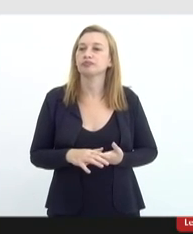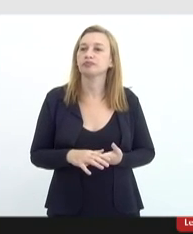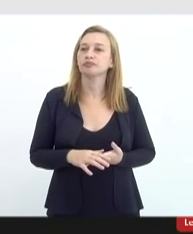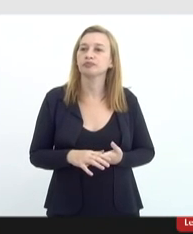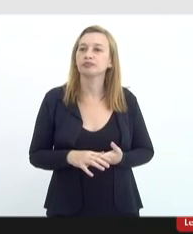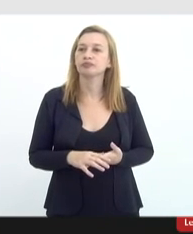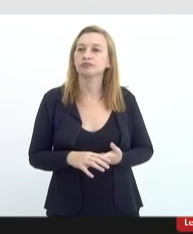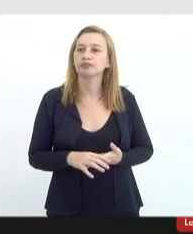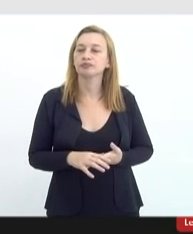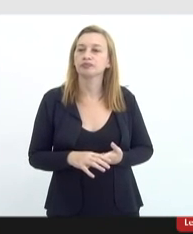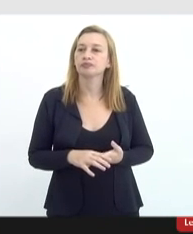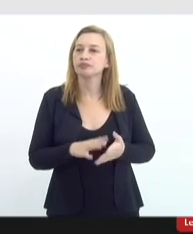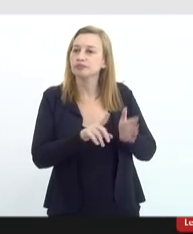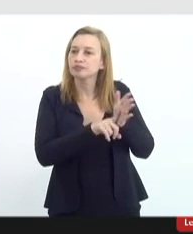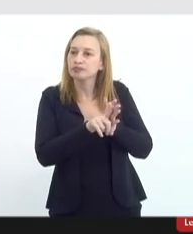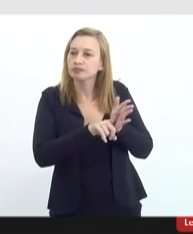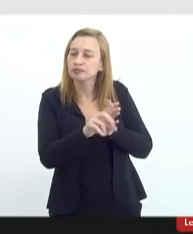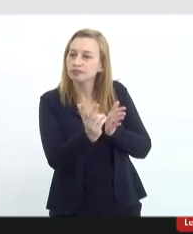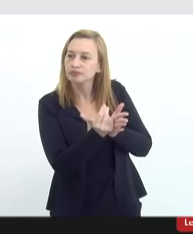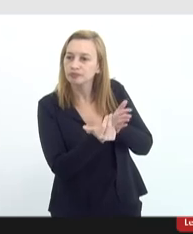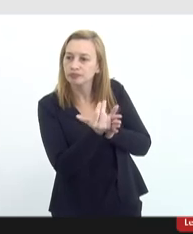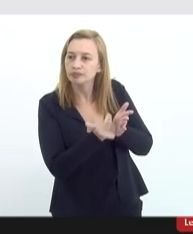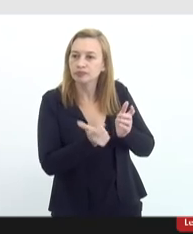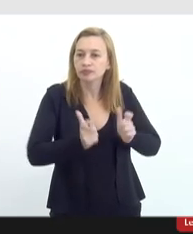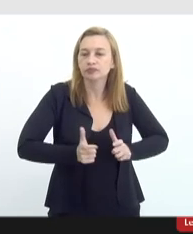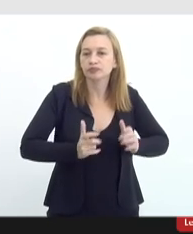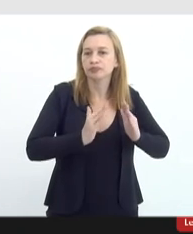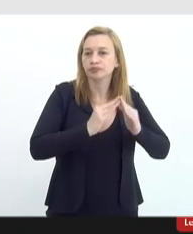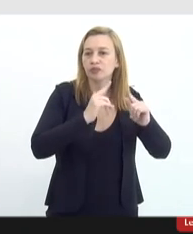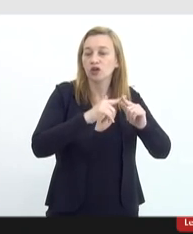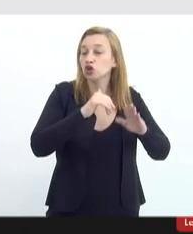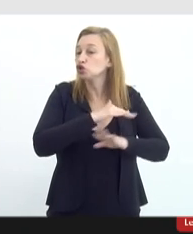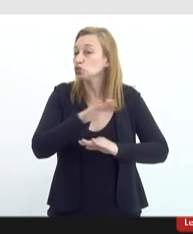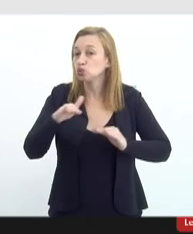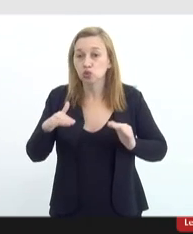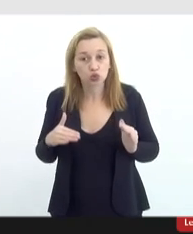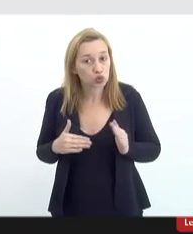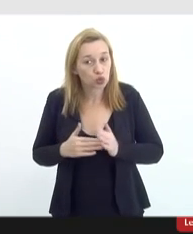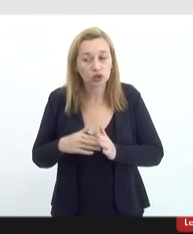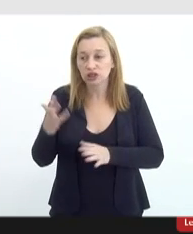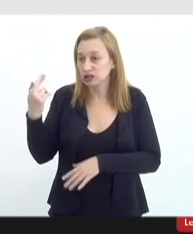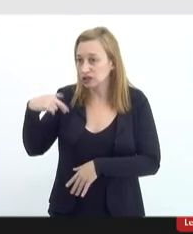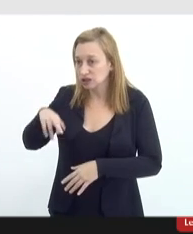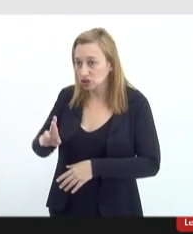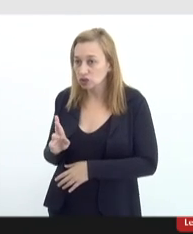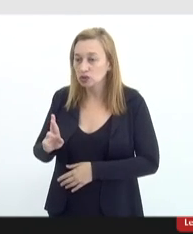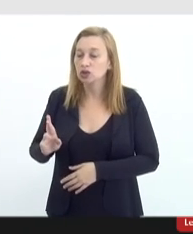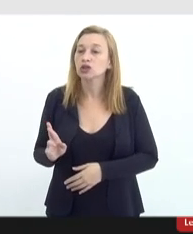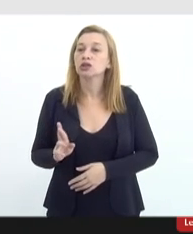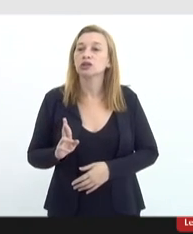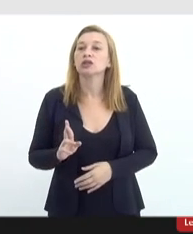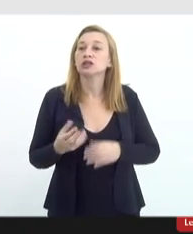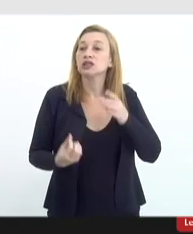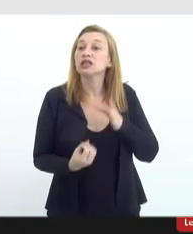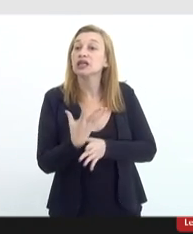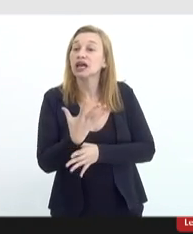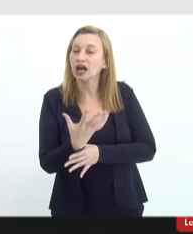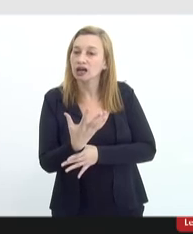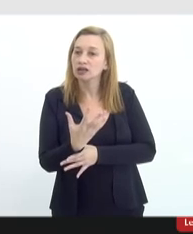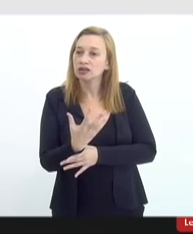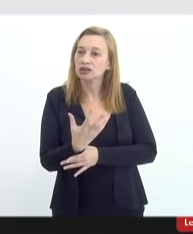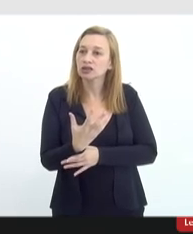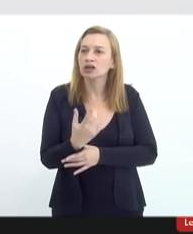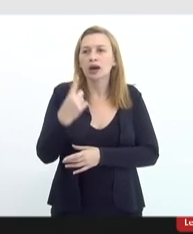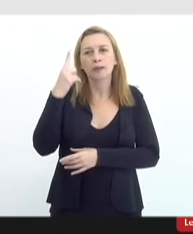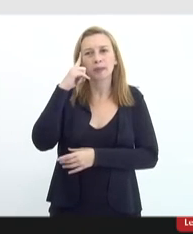a cobertura, o mapeamento dos templos religiosos, de todos os templos, de todas as religiões, que foram criados. A gente tinha pretensão